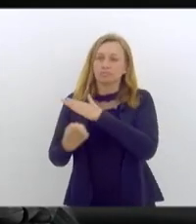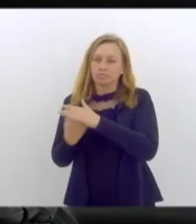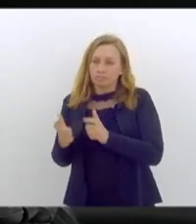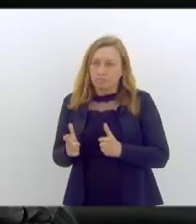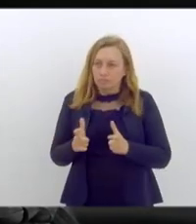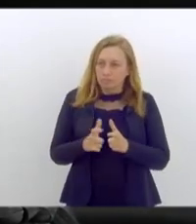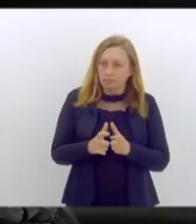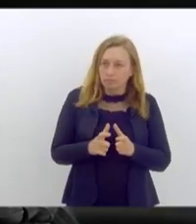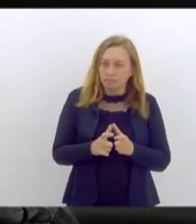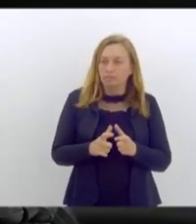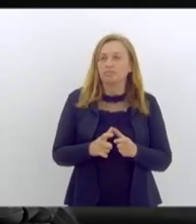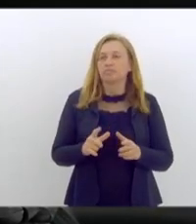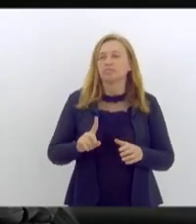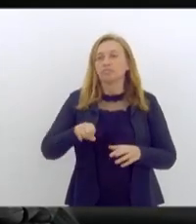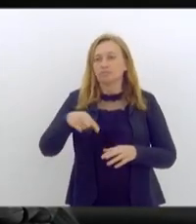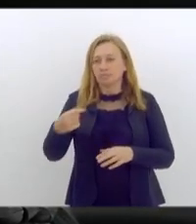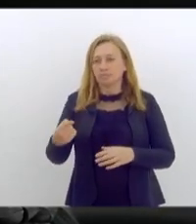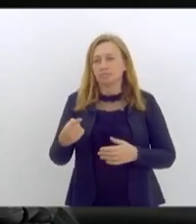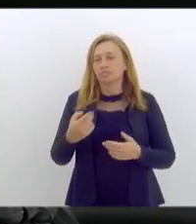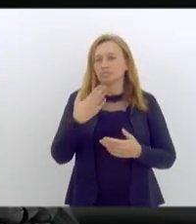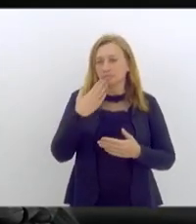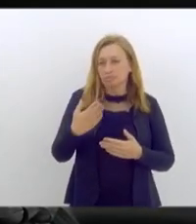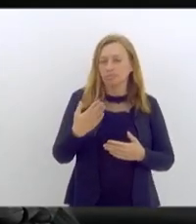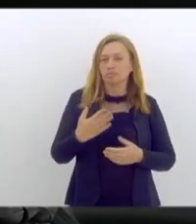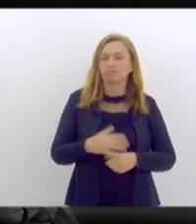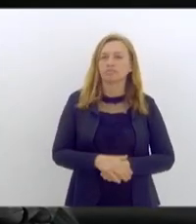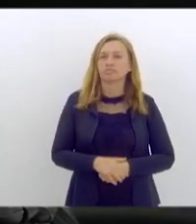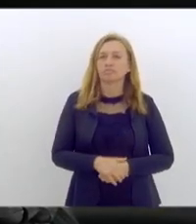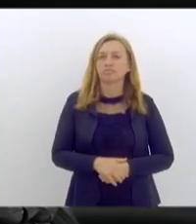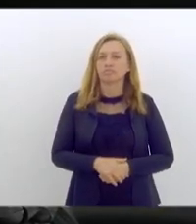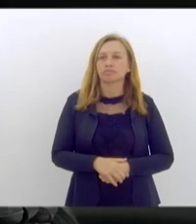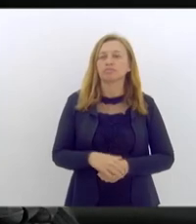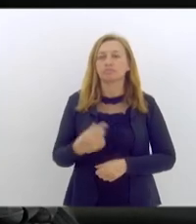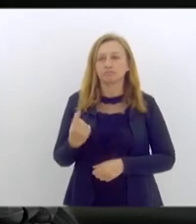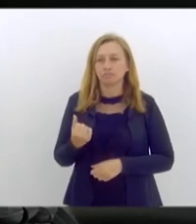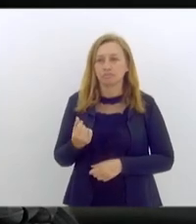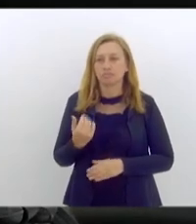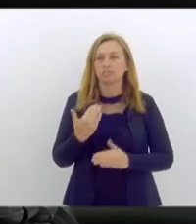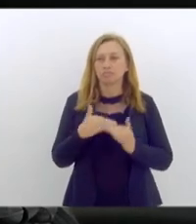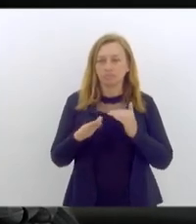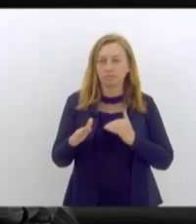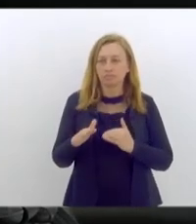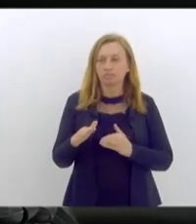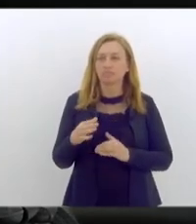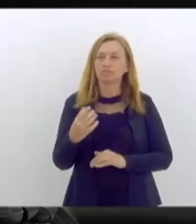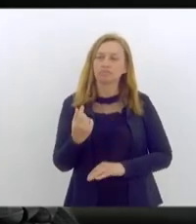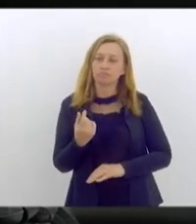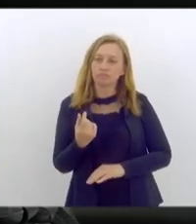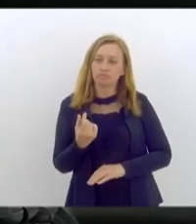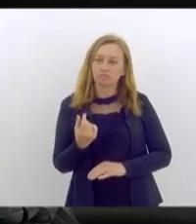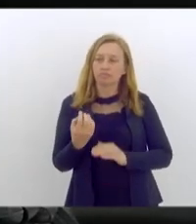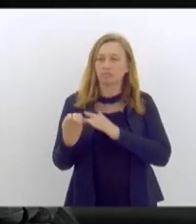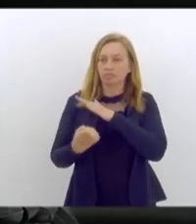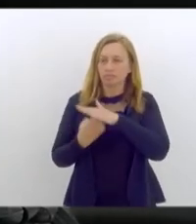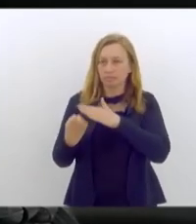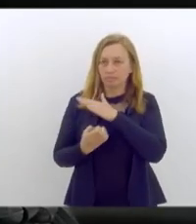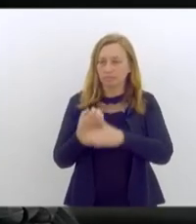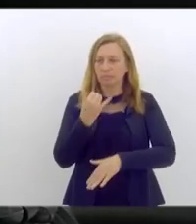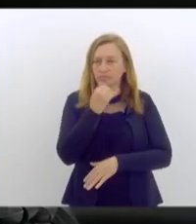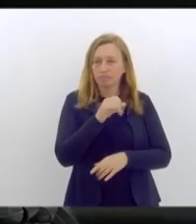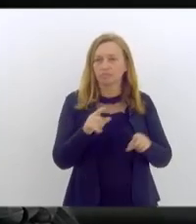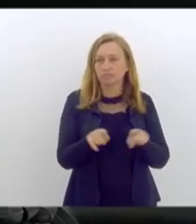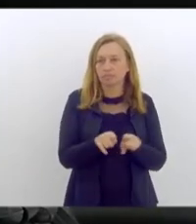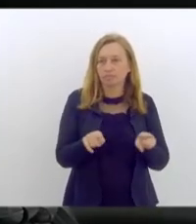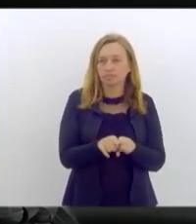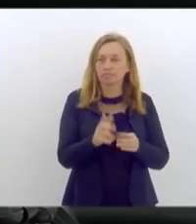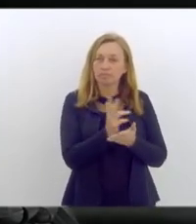necessariamente são aderentes a este programa mas são recursos que serão destinados na empresa de Fluminense estão bem com relação